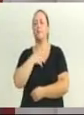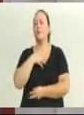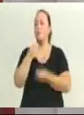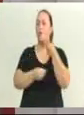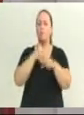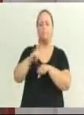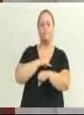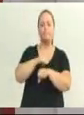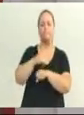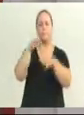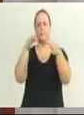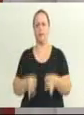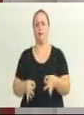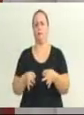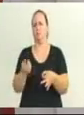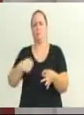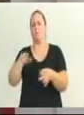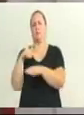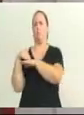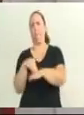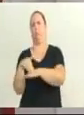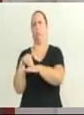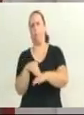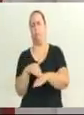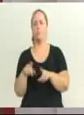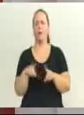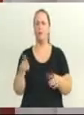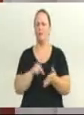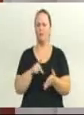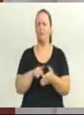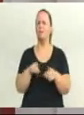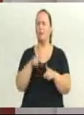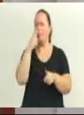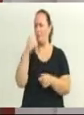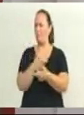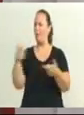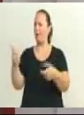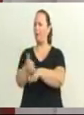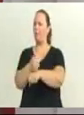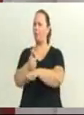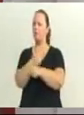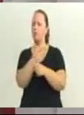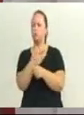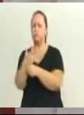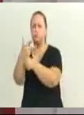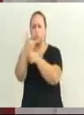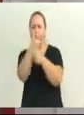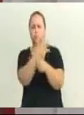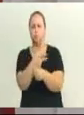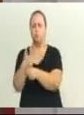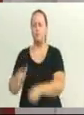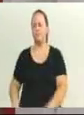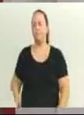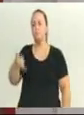acontece esse tipo de coisa. E agora todo mundo se acha cinegrafista, né? Todo mundo se acha cinegrafista. Agora todo mundo pega o celular e acha... Eles